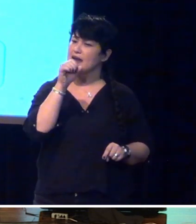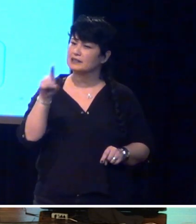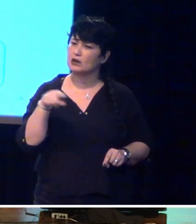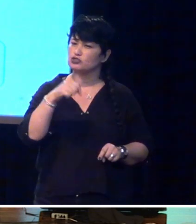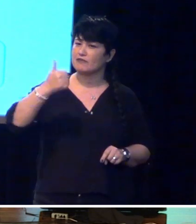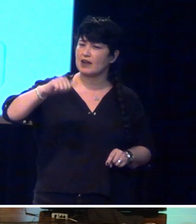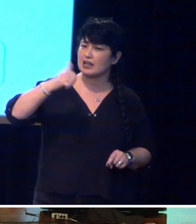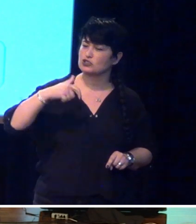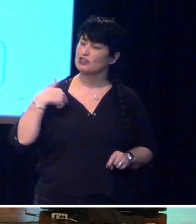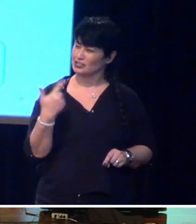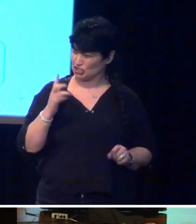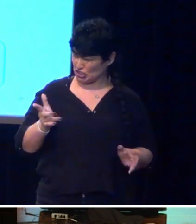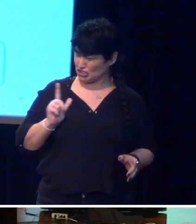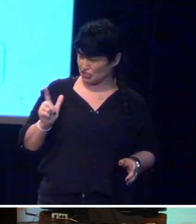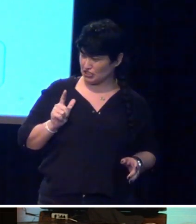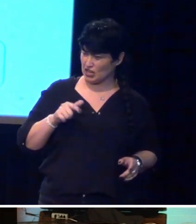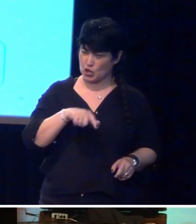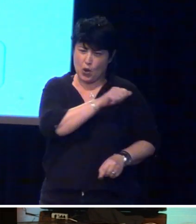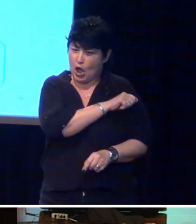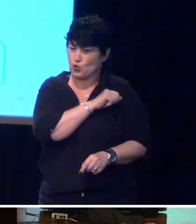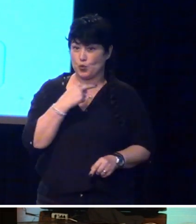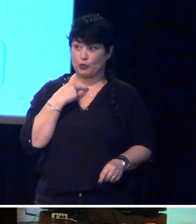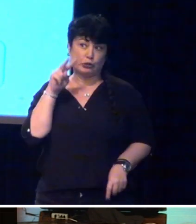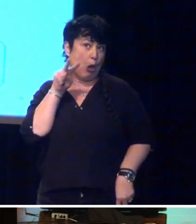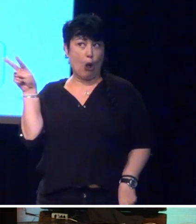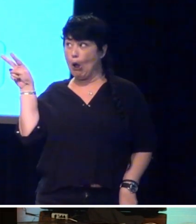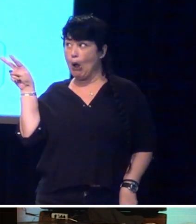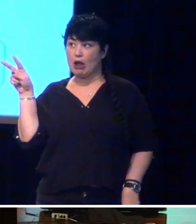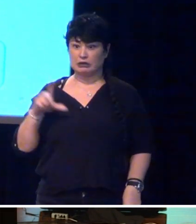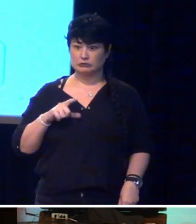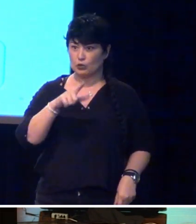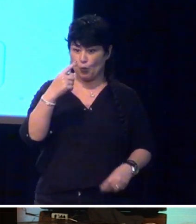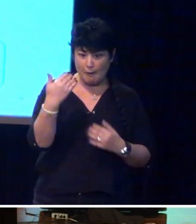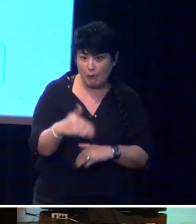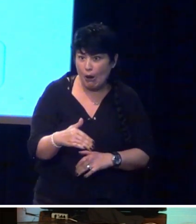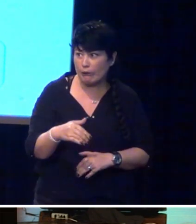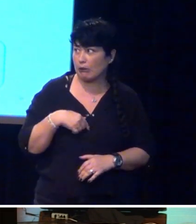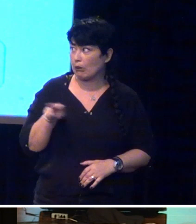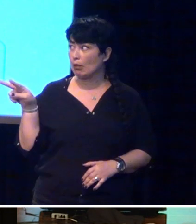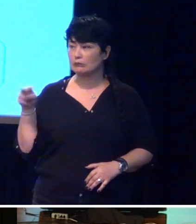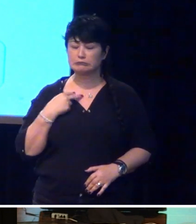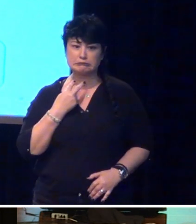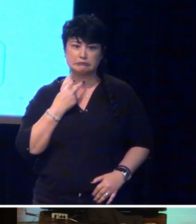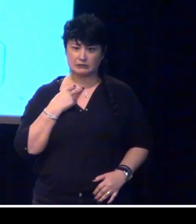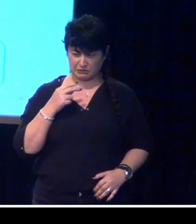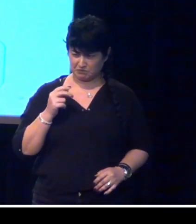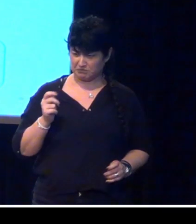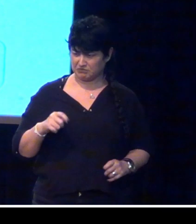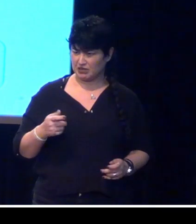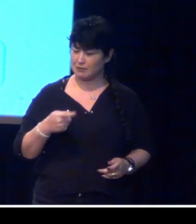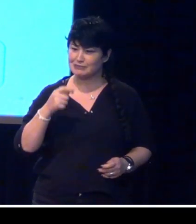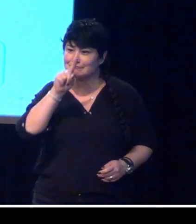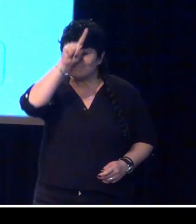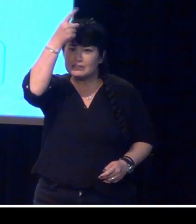de avaliação que a gente tinha, que o aluno não podia olhar para o lado na hora de um teste. Né? A gente tem